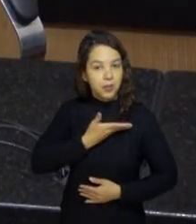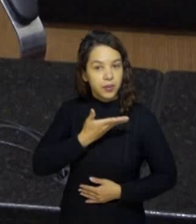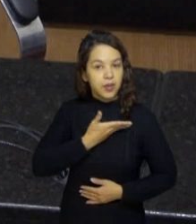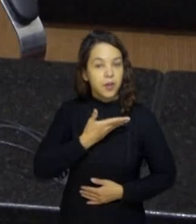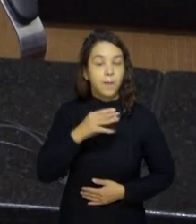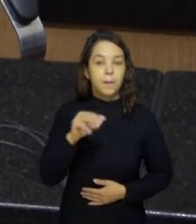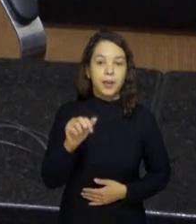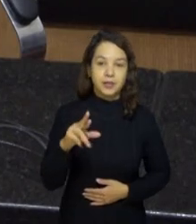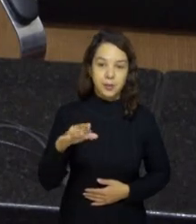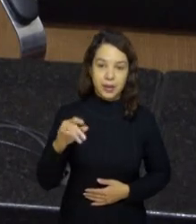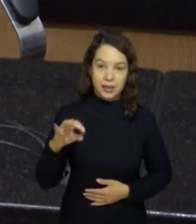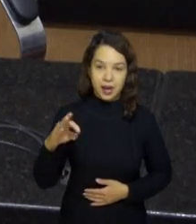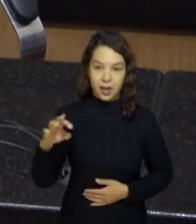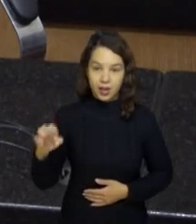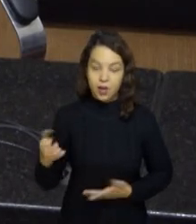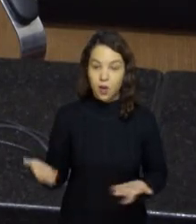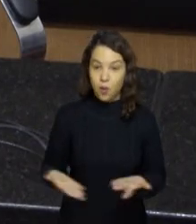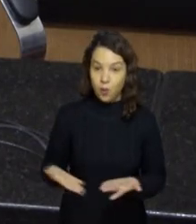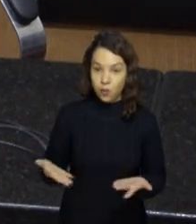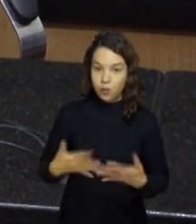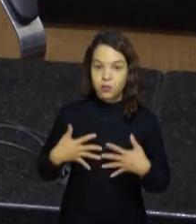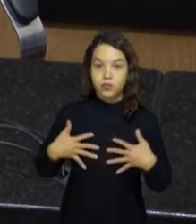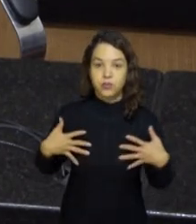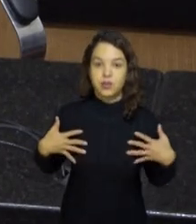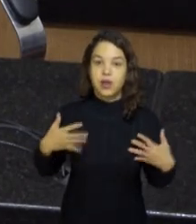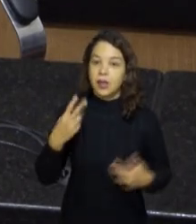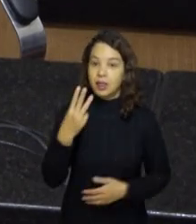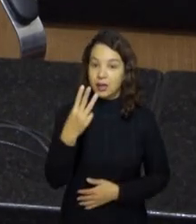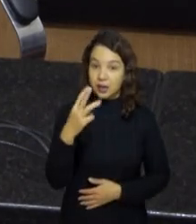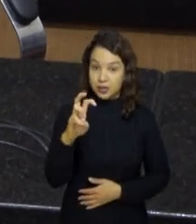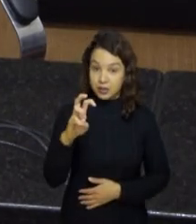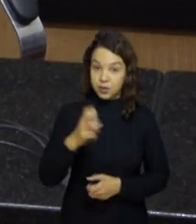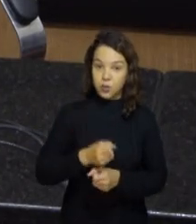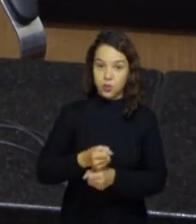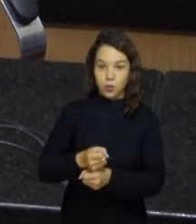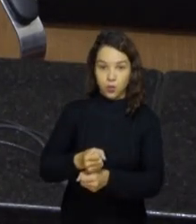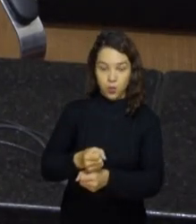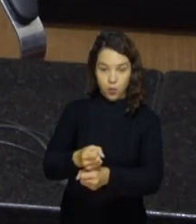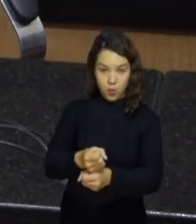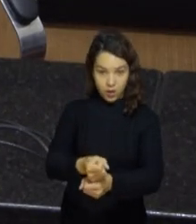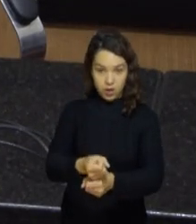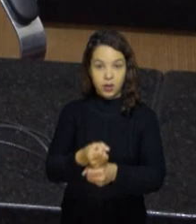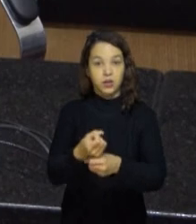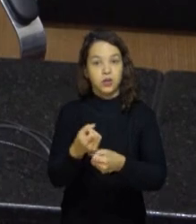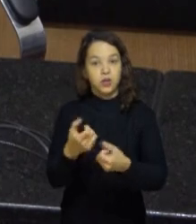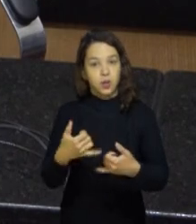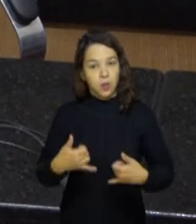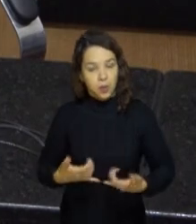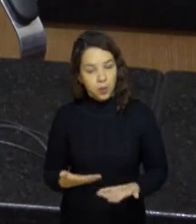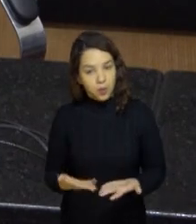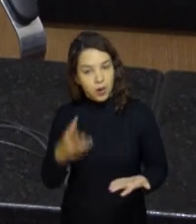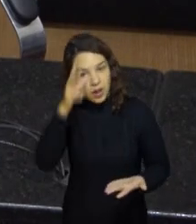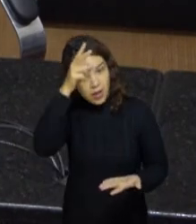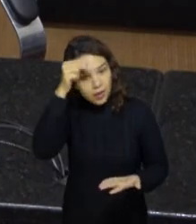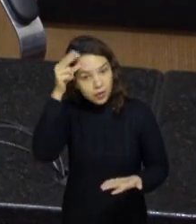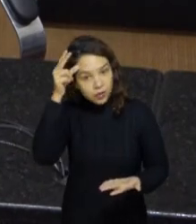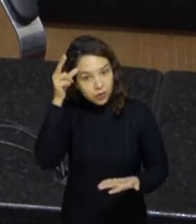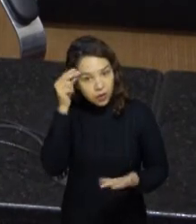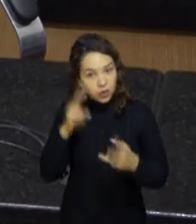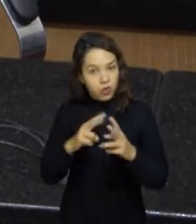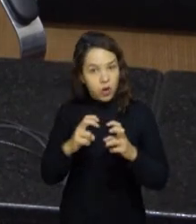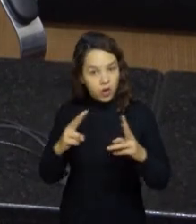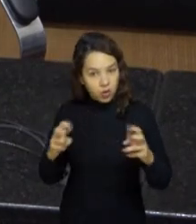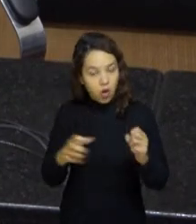que hoje está sendo homenageado pelos seus 35 anos. Cumprimentar o prefeito Topazio, o prefeito Orvino, nossos